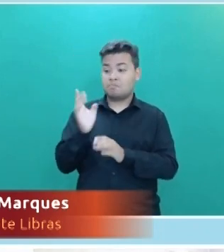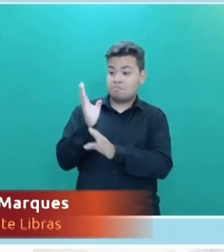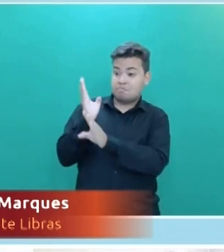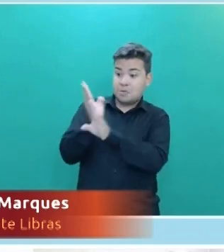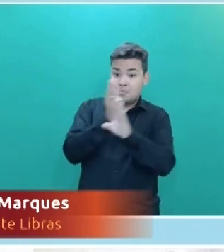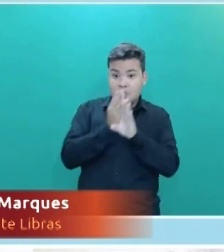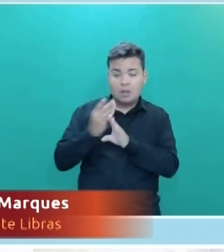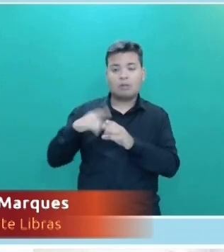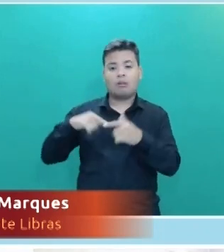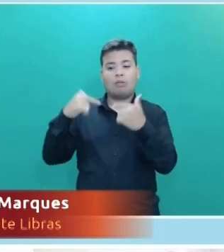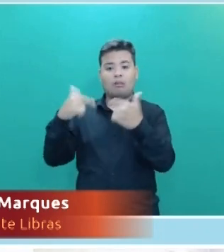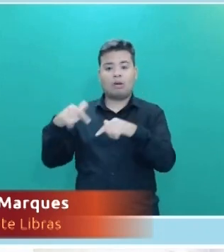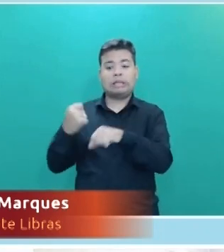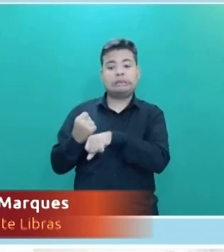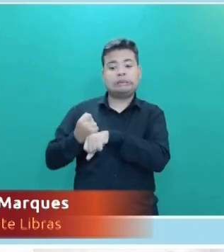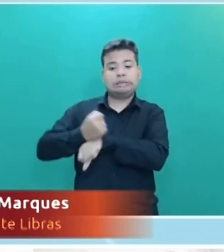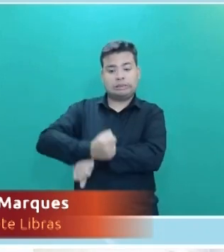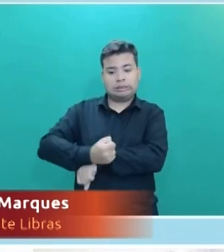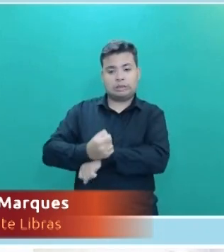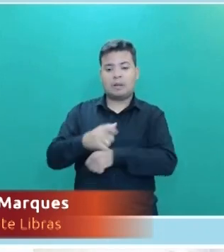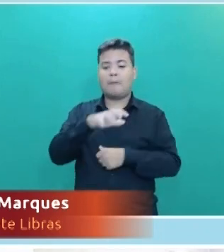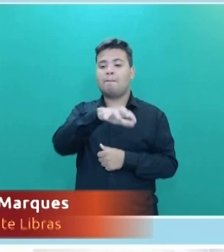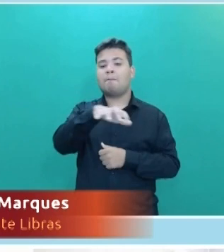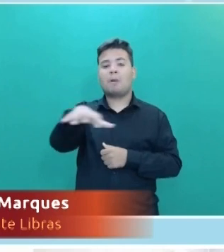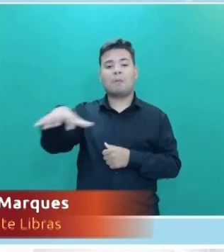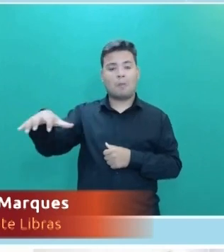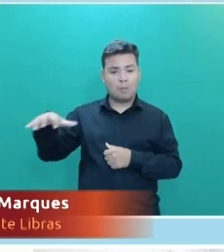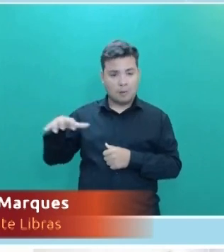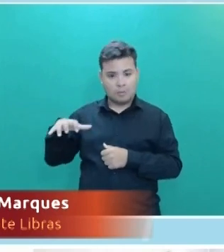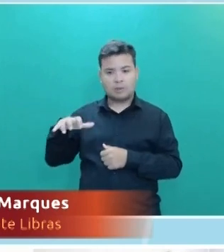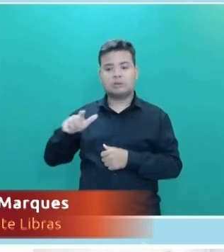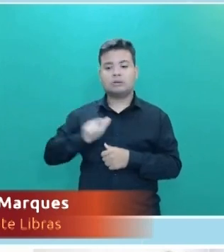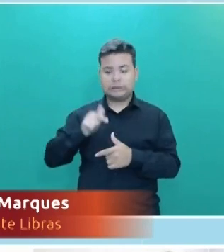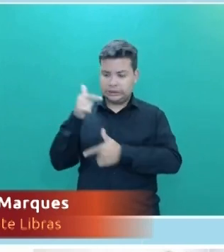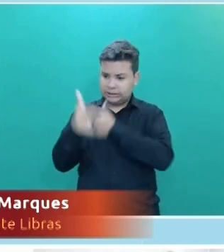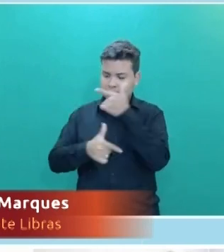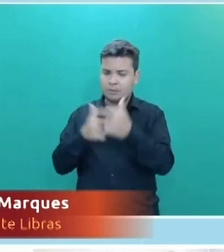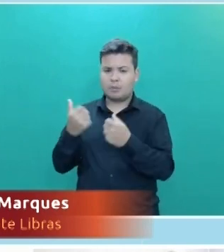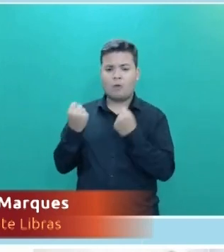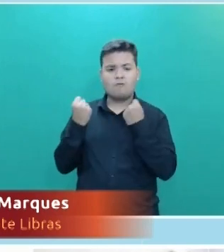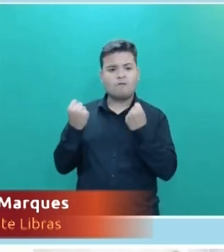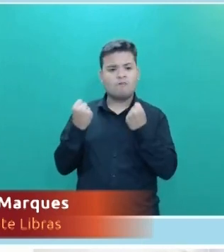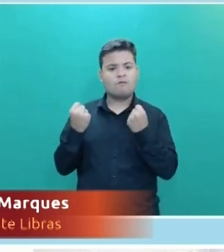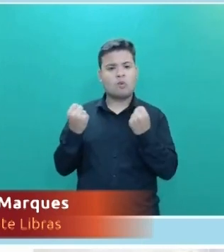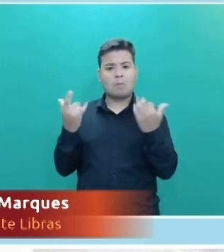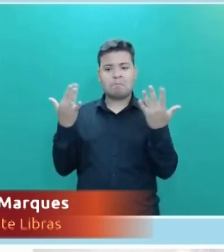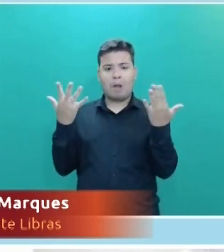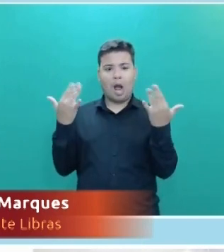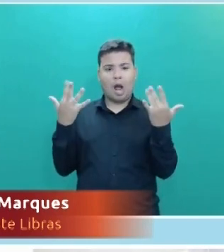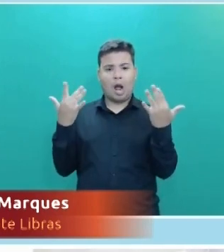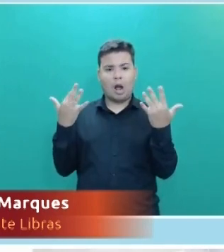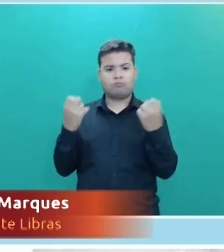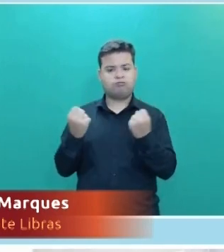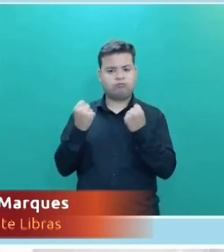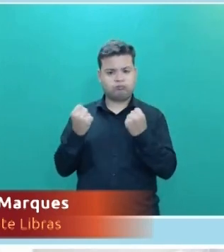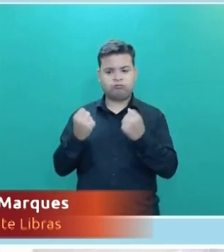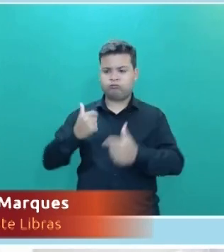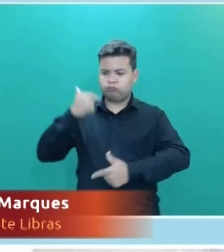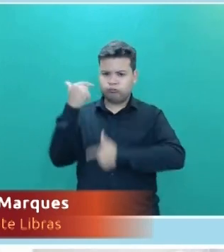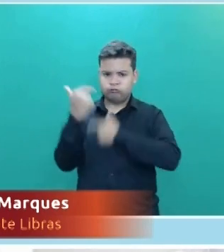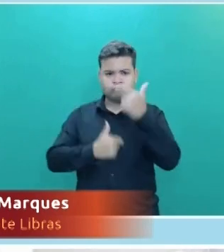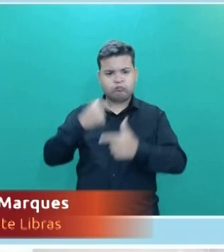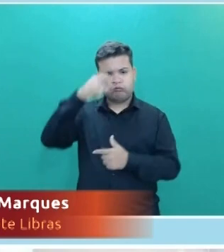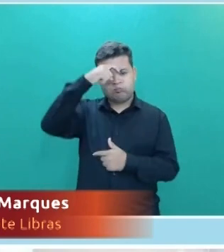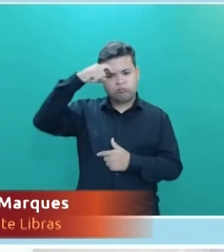escravo, era setor exigindo um trabalho de força manual, até bruto,